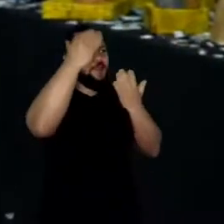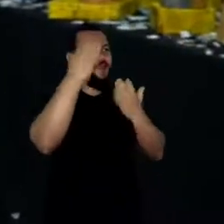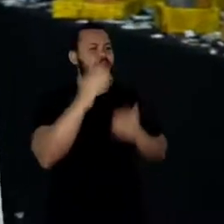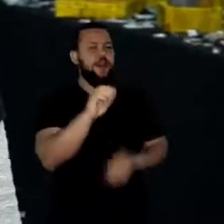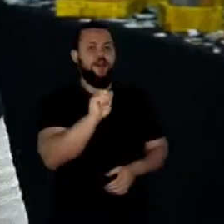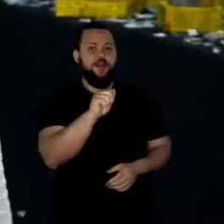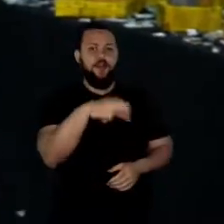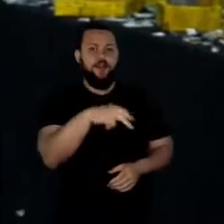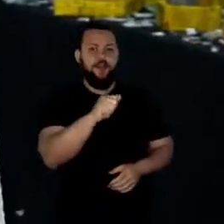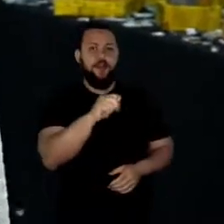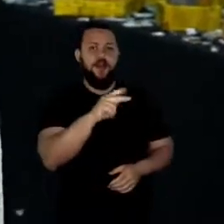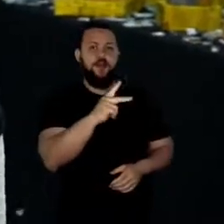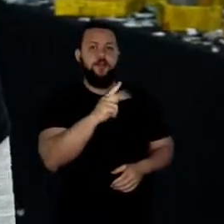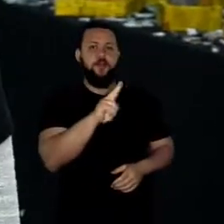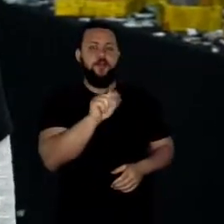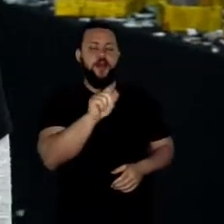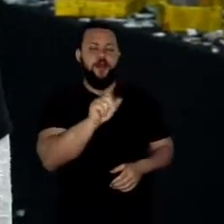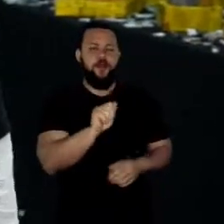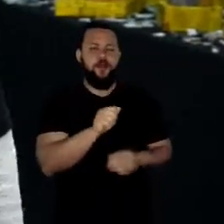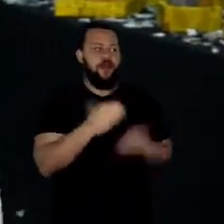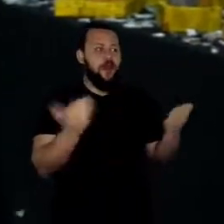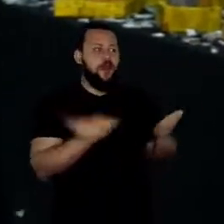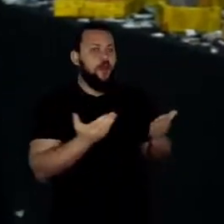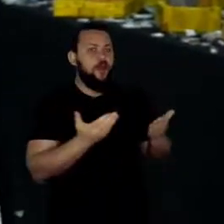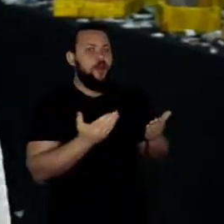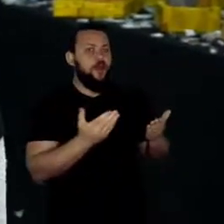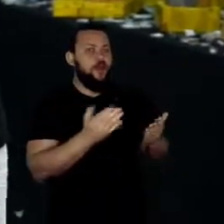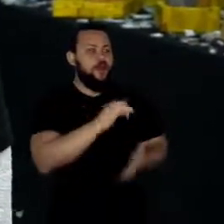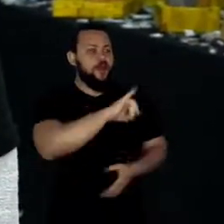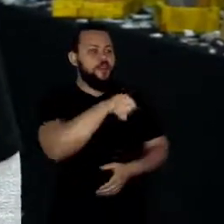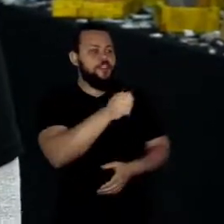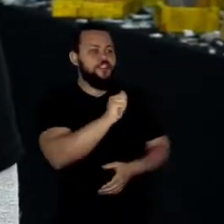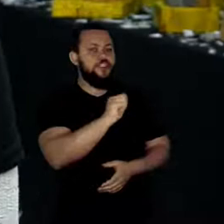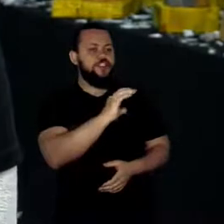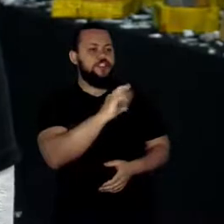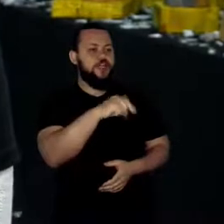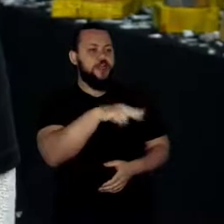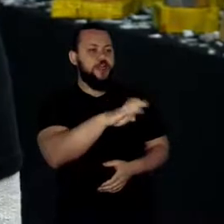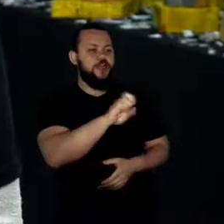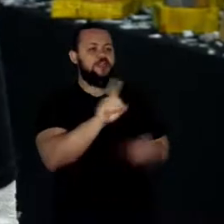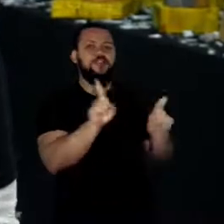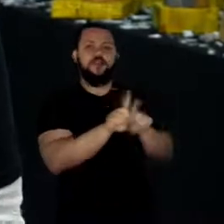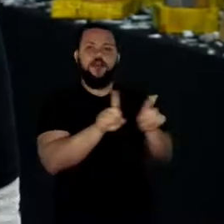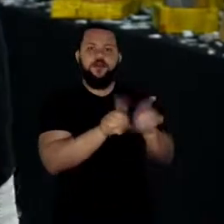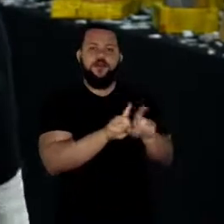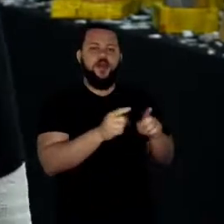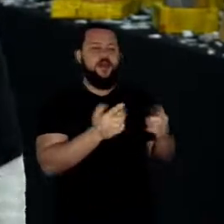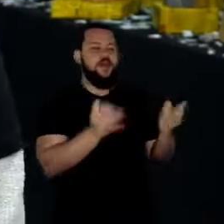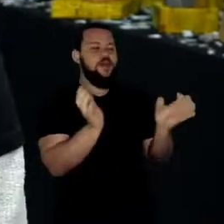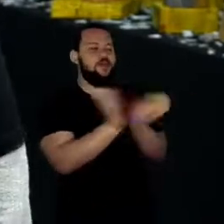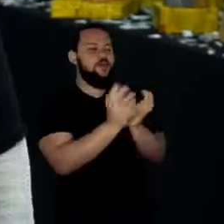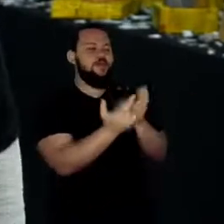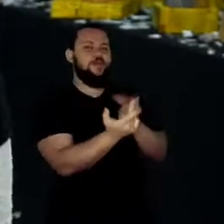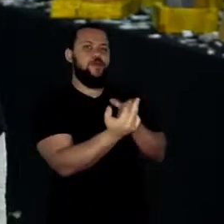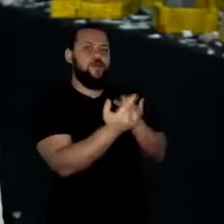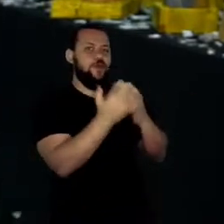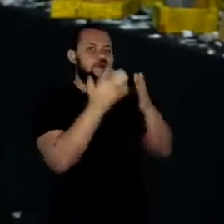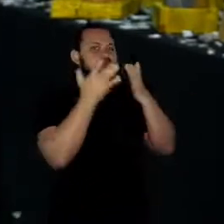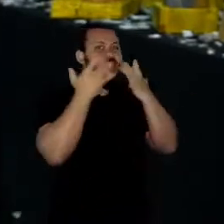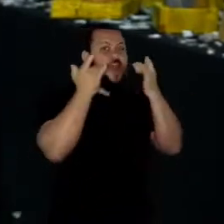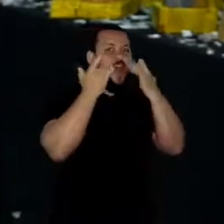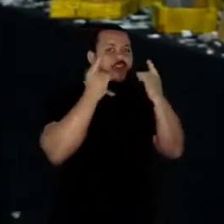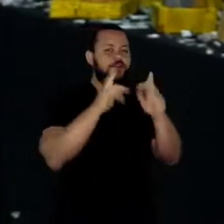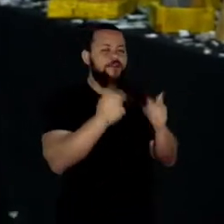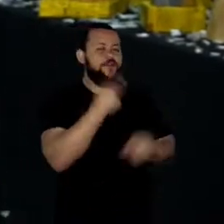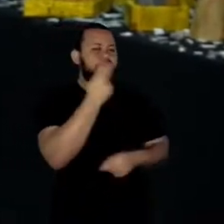Paula. E agora, com vocês, Jacques Beauvoir, também da Trágica Companhia de Arte, que vai falar um pouco sobre o